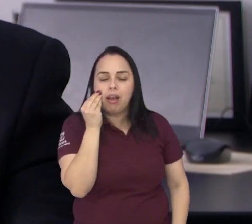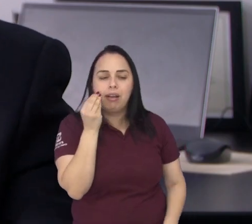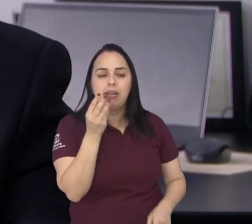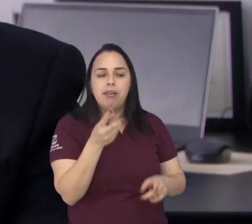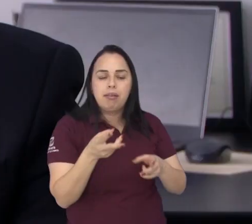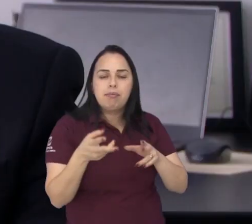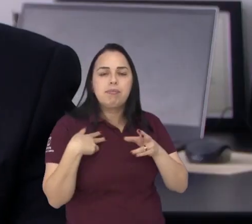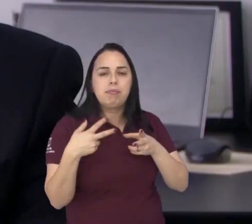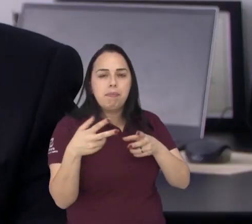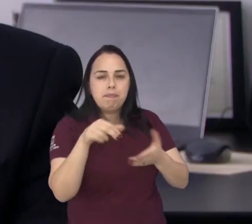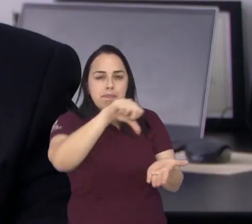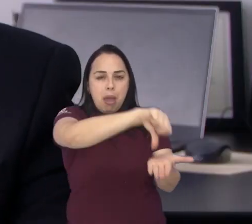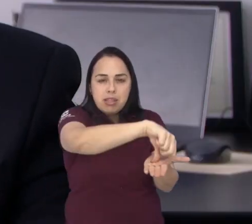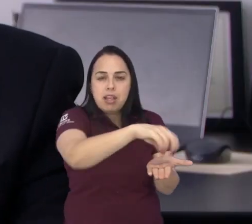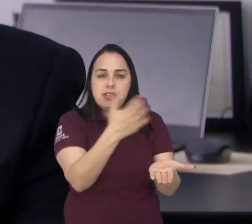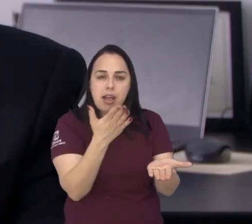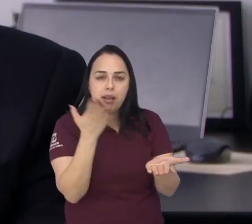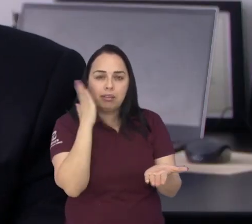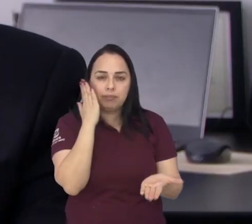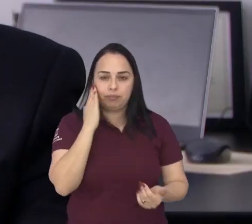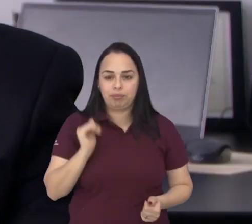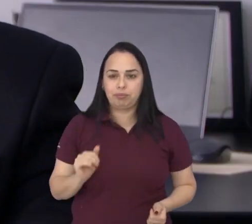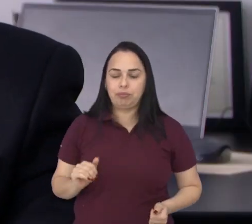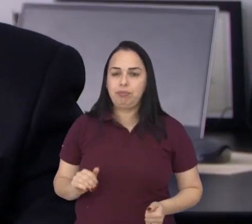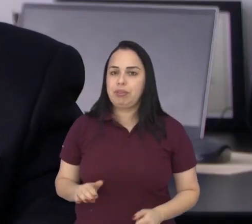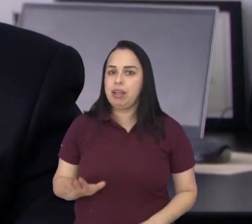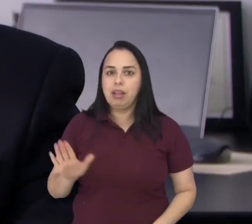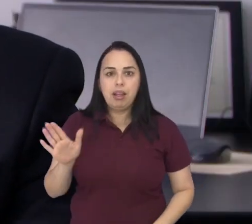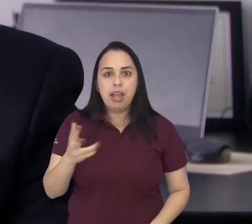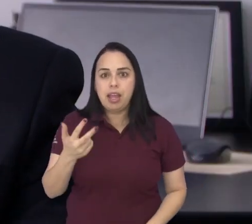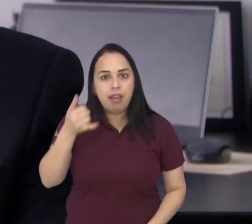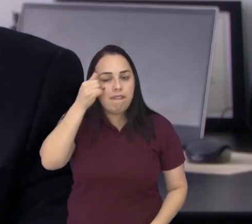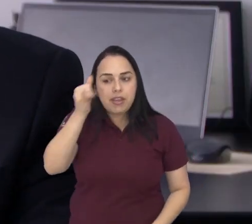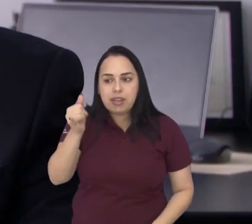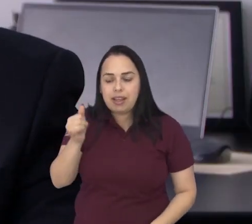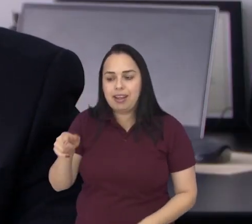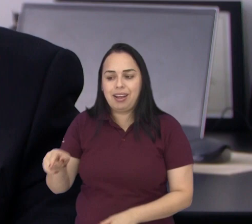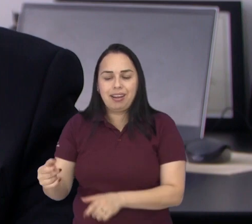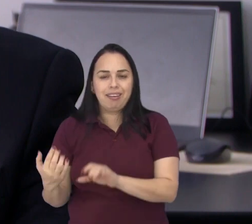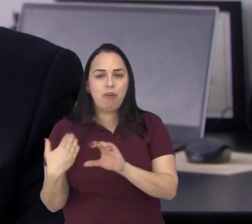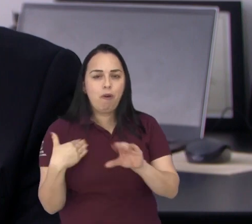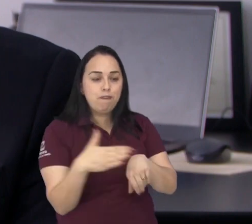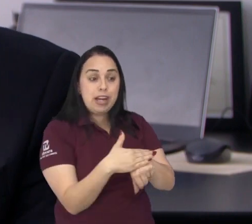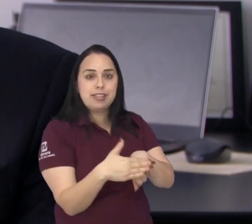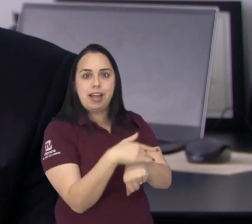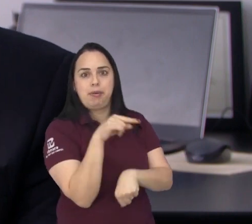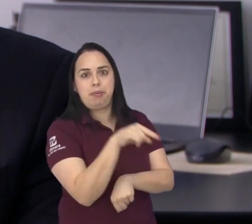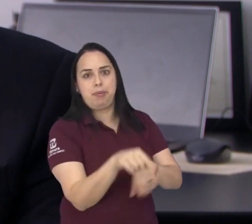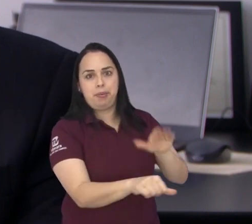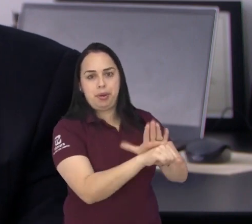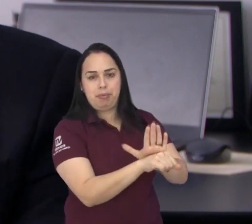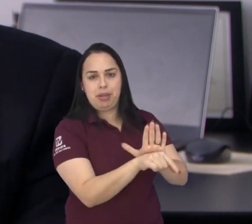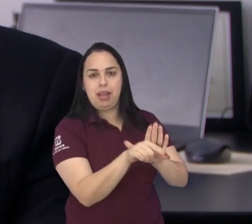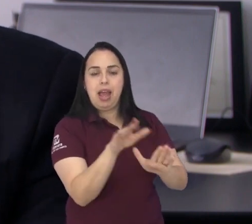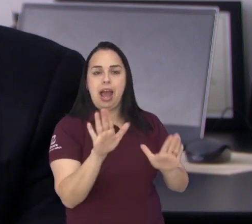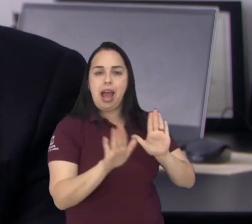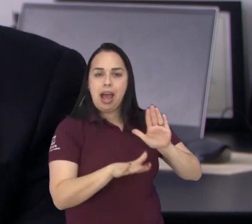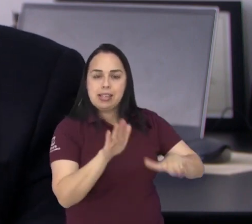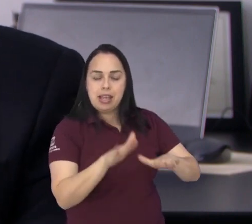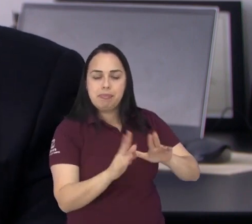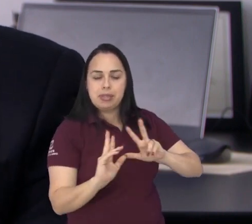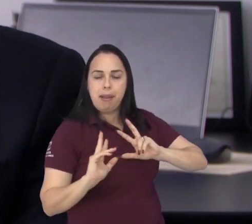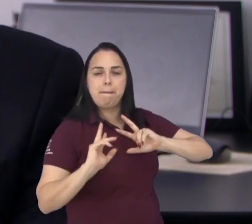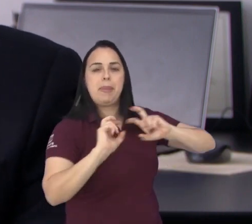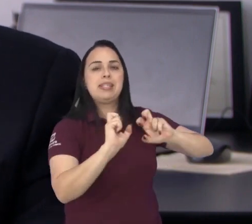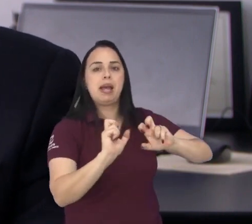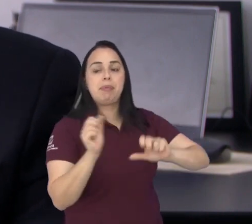o indivíduo. Uma dica que se pode dar para os pais é para eles não tentarem se passar pela criança e falar com o criminoso. Porque muitas das vezes